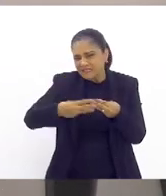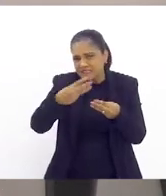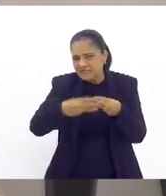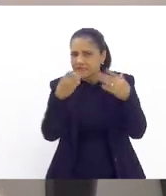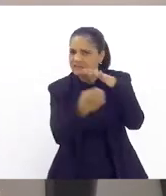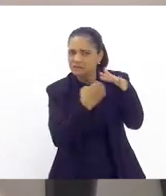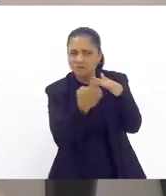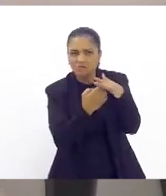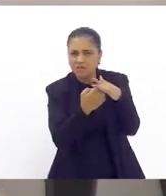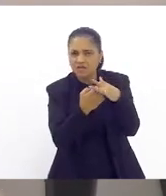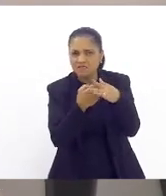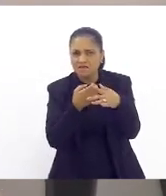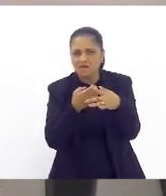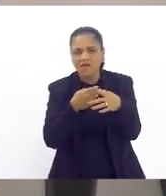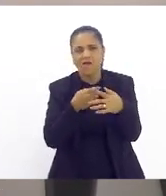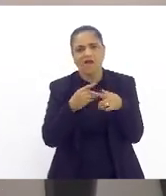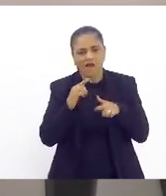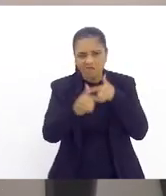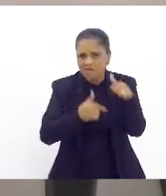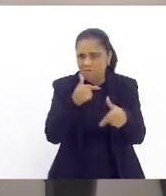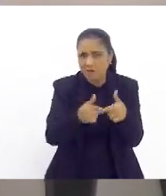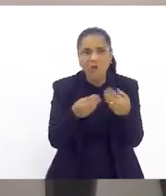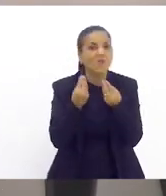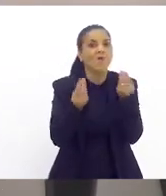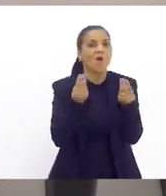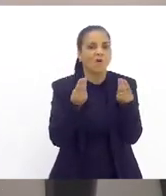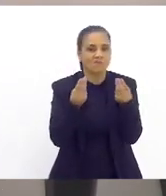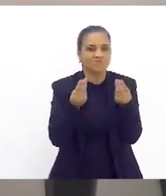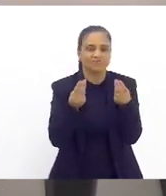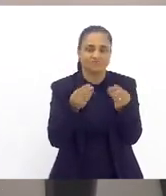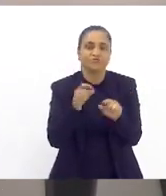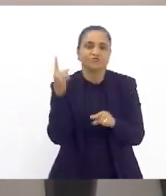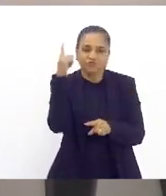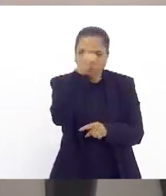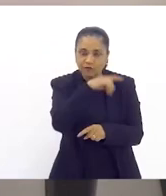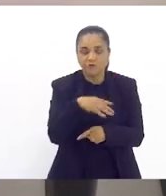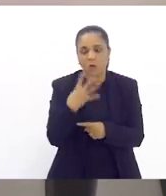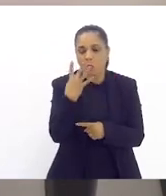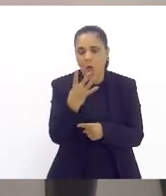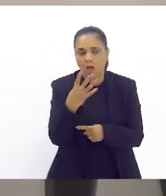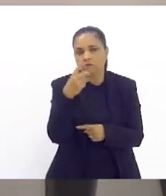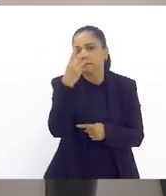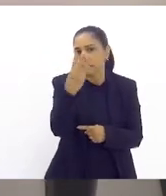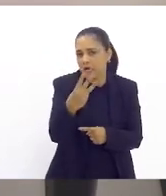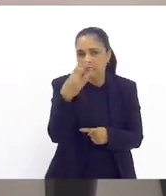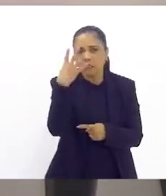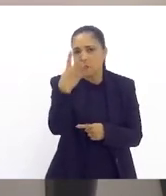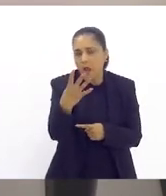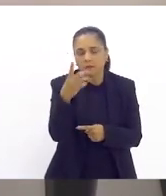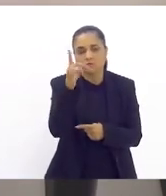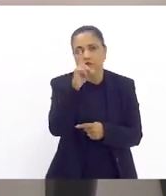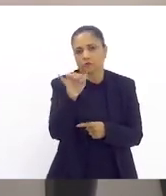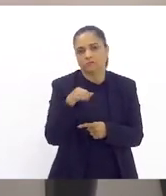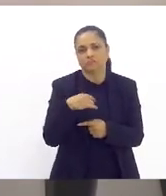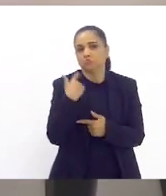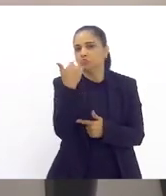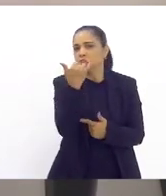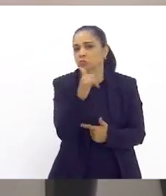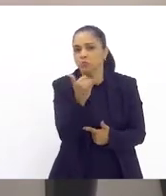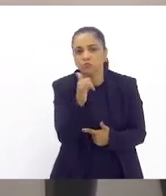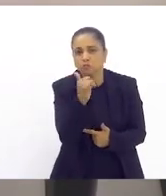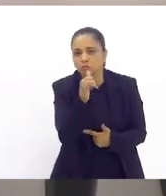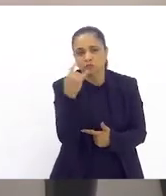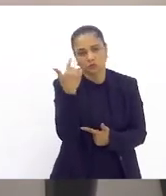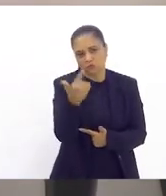quase que inexistente as pessoas ficam nesses casos que a gente vê aí com três quatro dias sem energia quando passa às vezes até uma